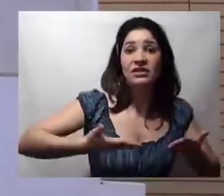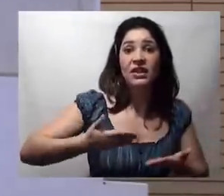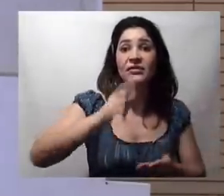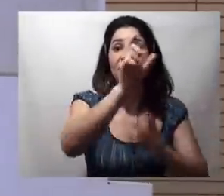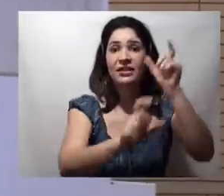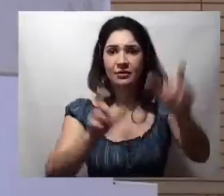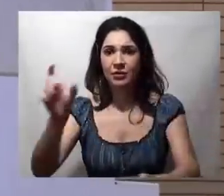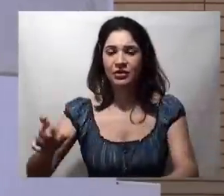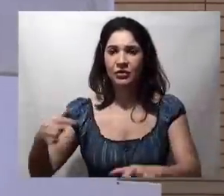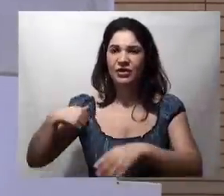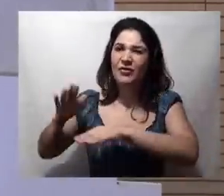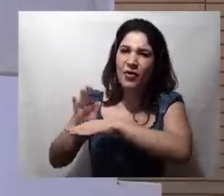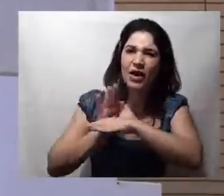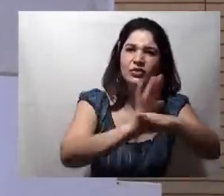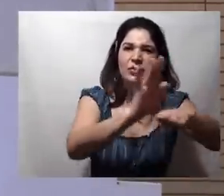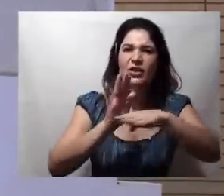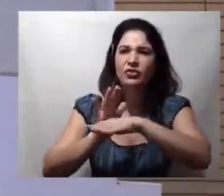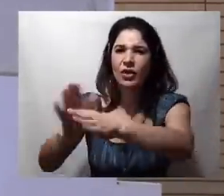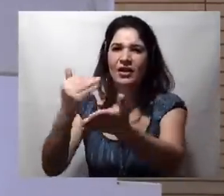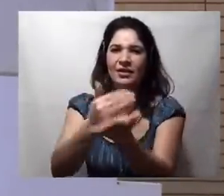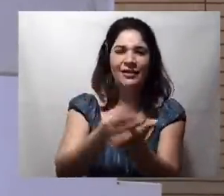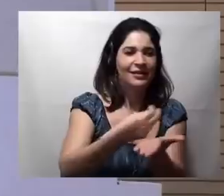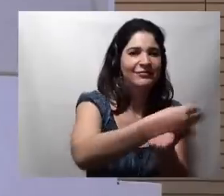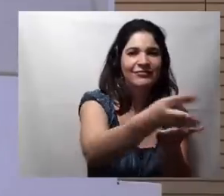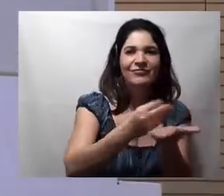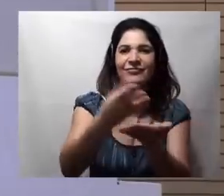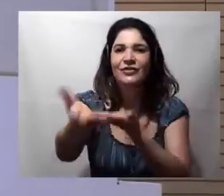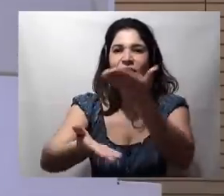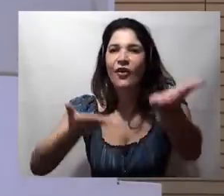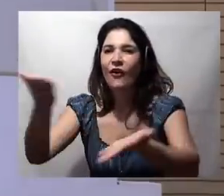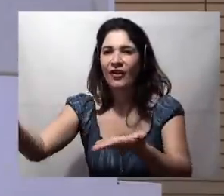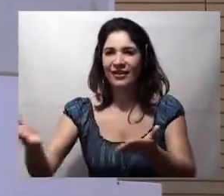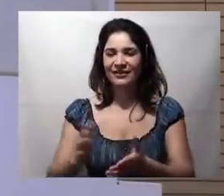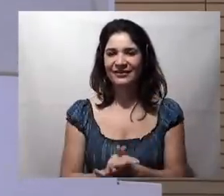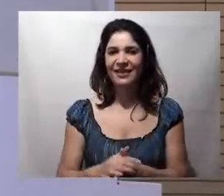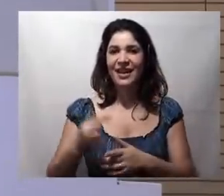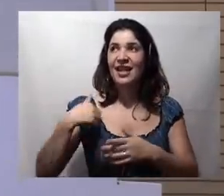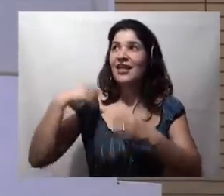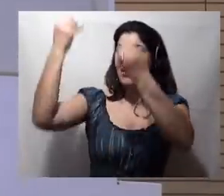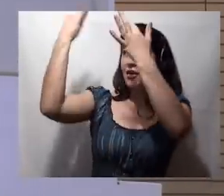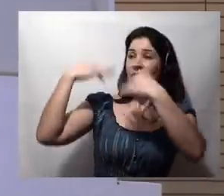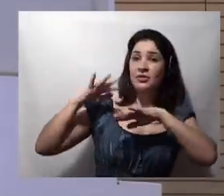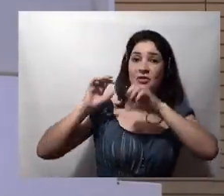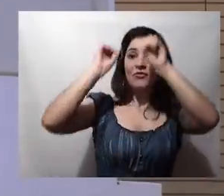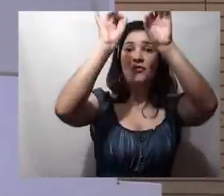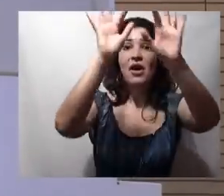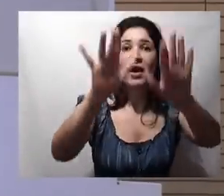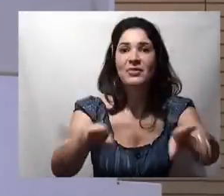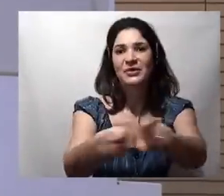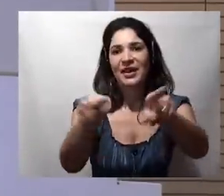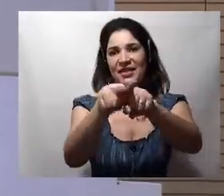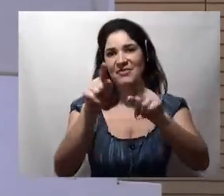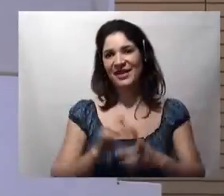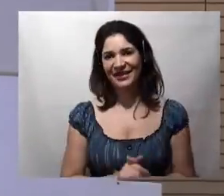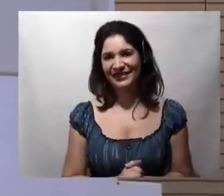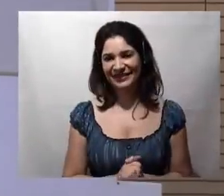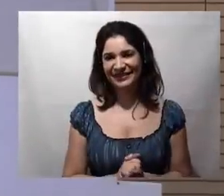família é para você cumprir certas coisas que você quer mas sim um dinheiro para ser uma benção nas nossas vidas